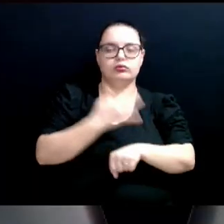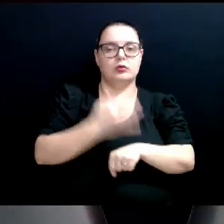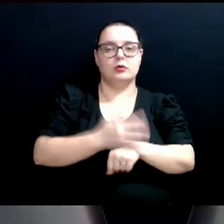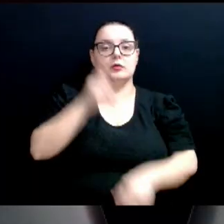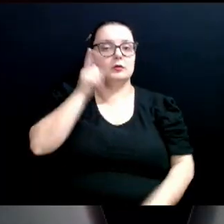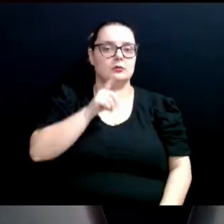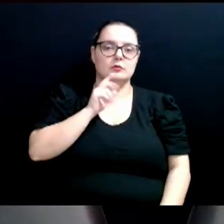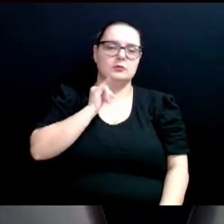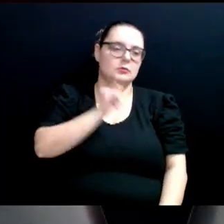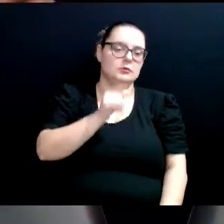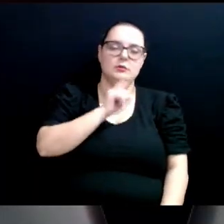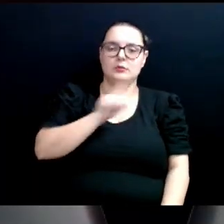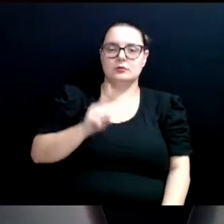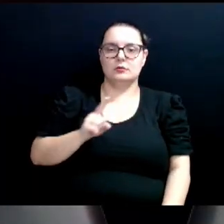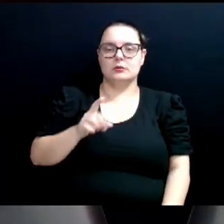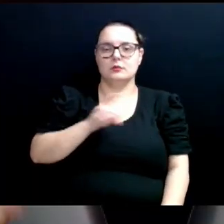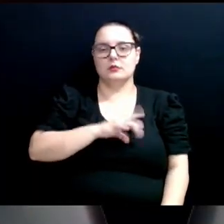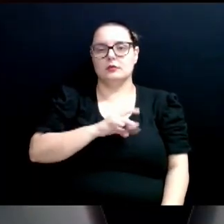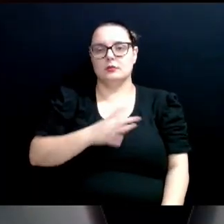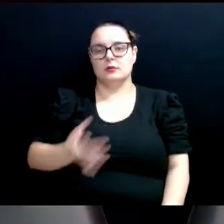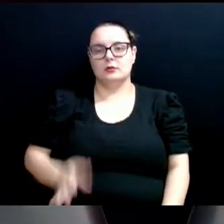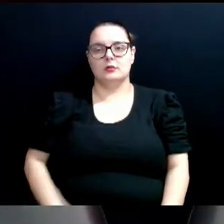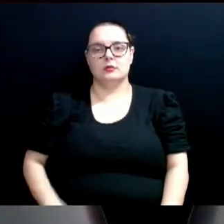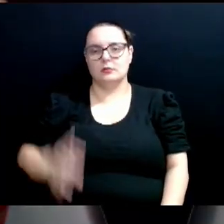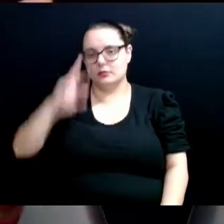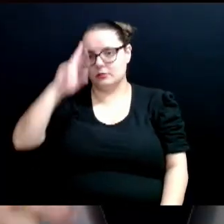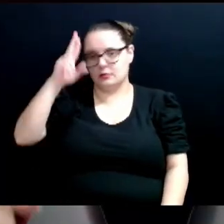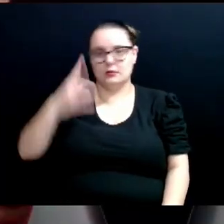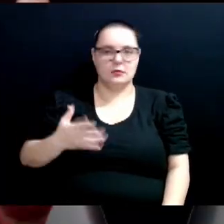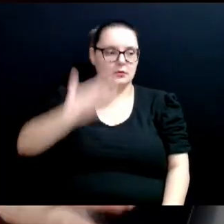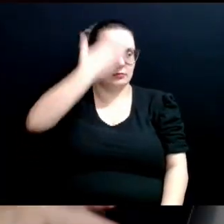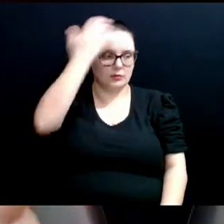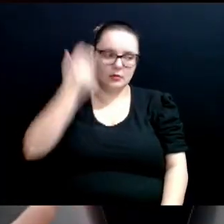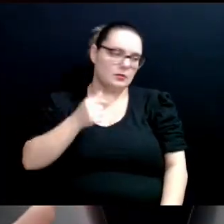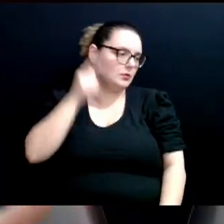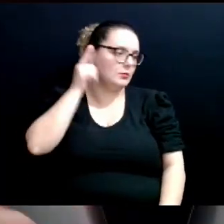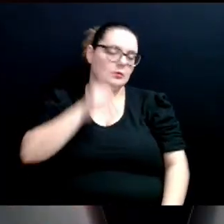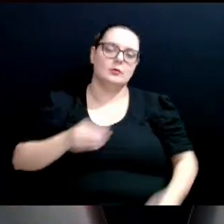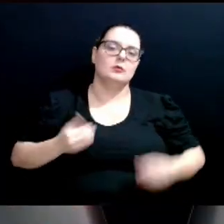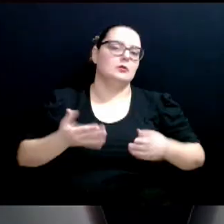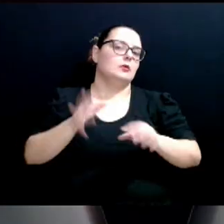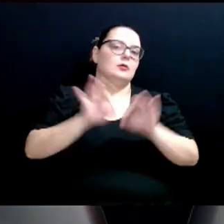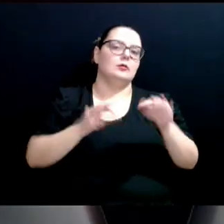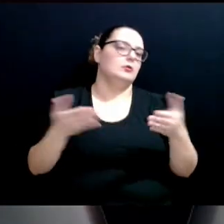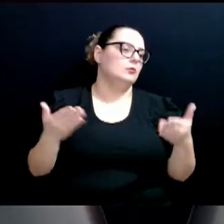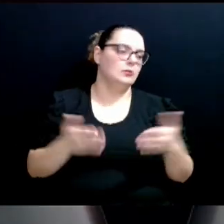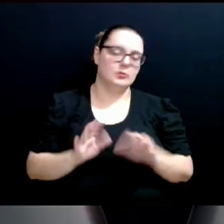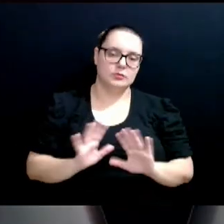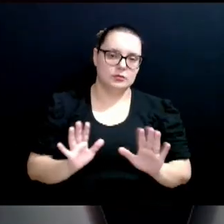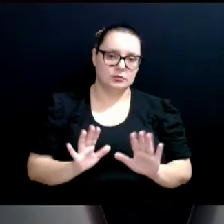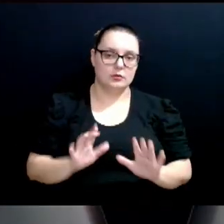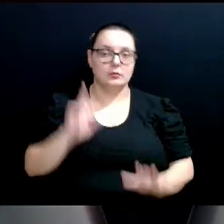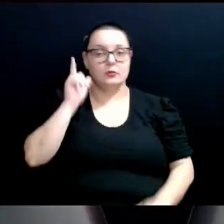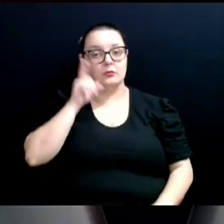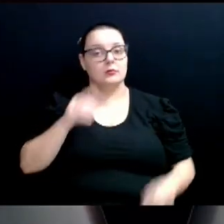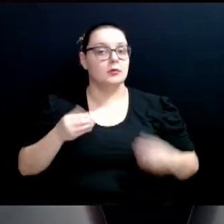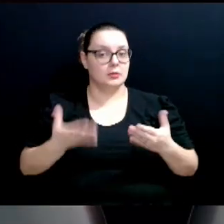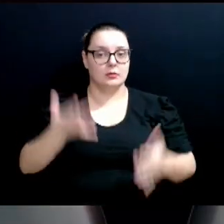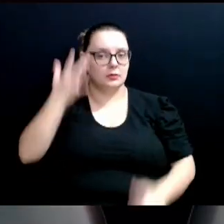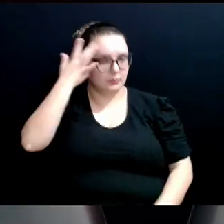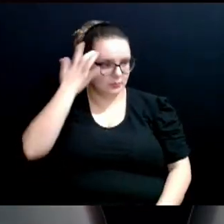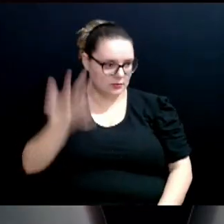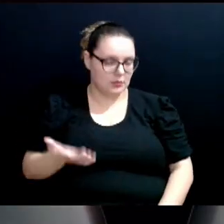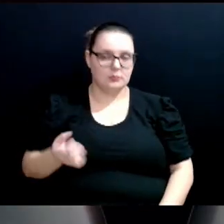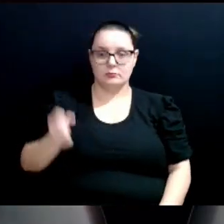medo de chefe, Rubem, eu não vou conseguir entregar esse projeto hoje, mas eu consigo te entregar amanhã, porque eu